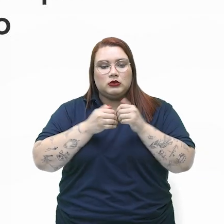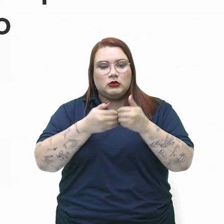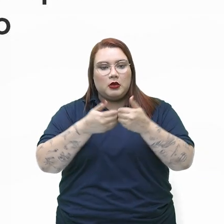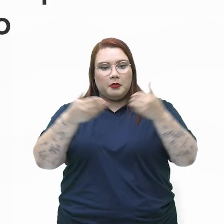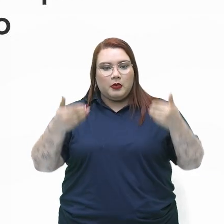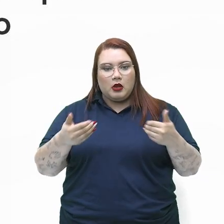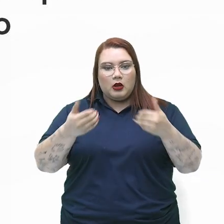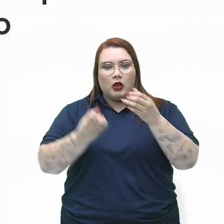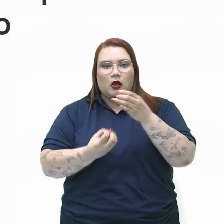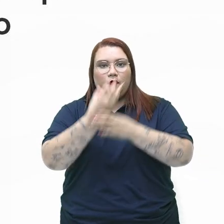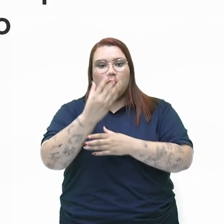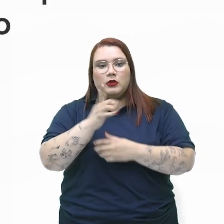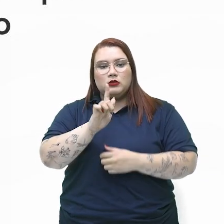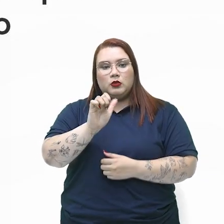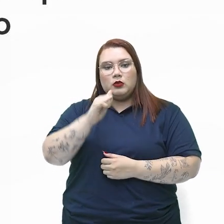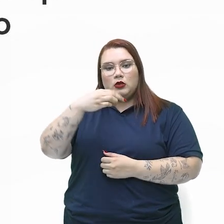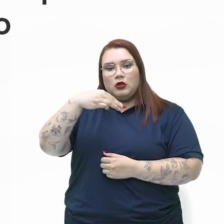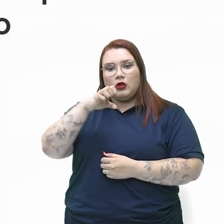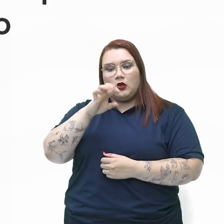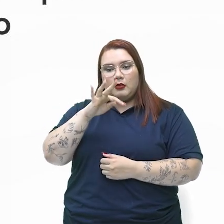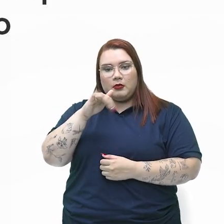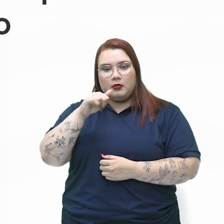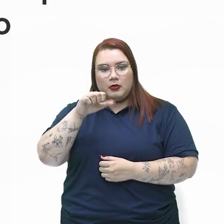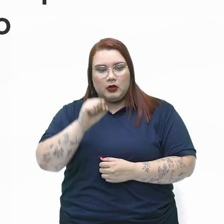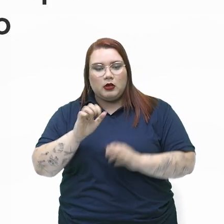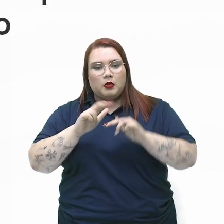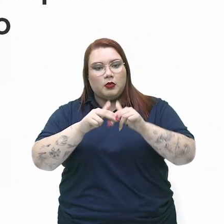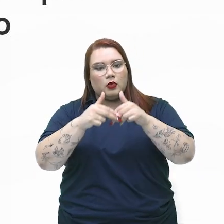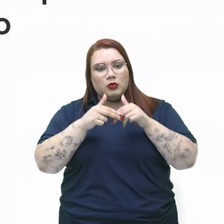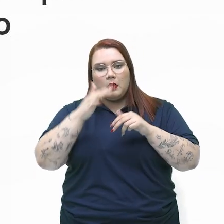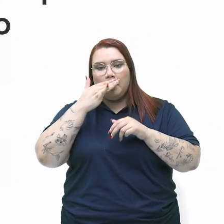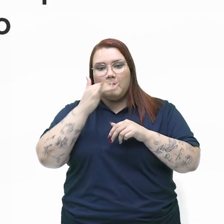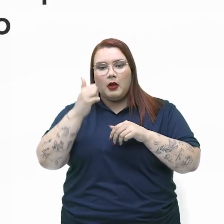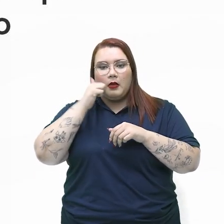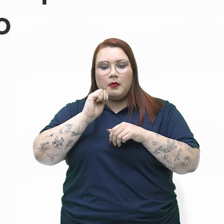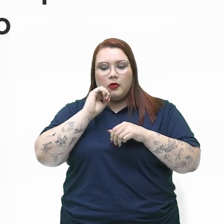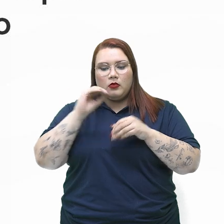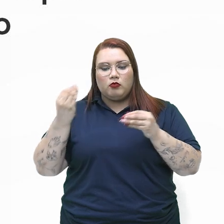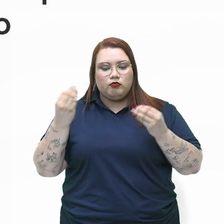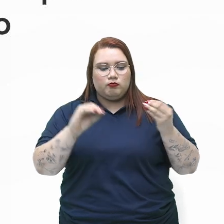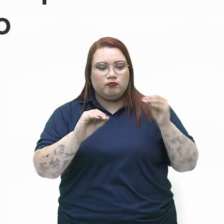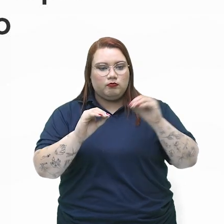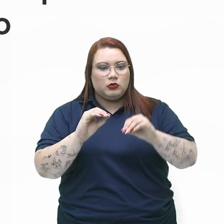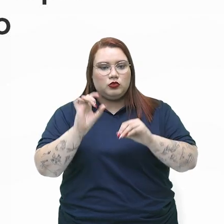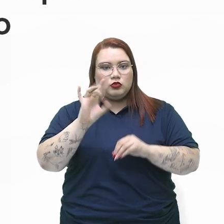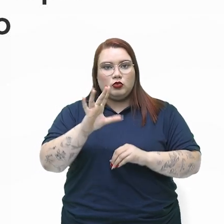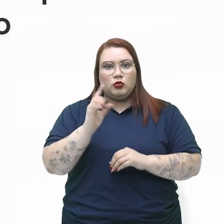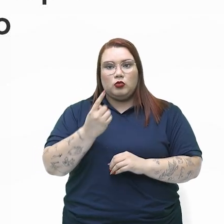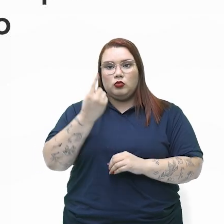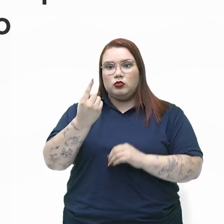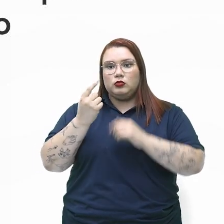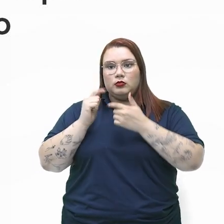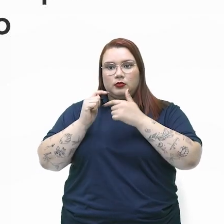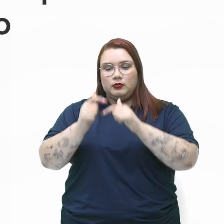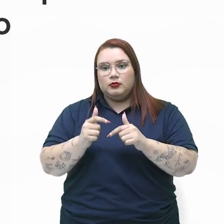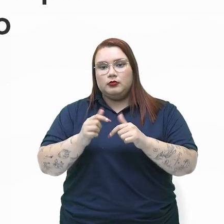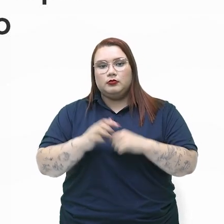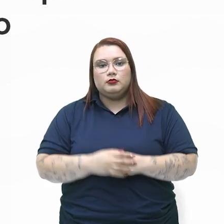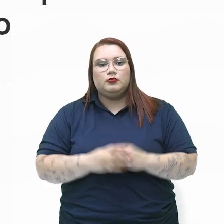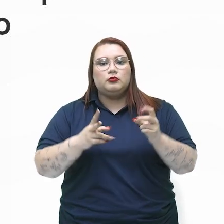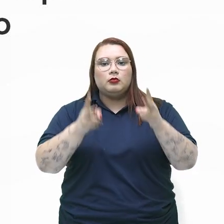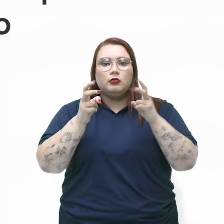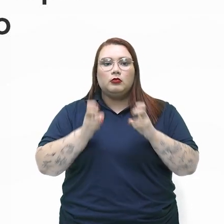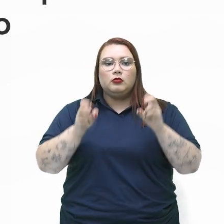segregam, separam-se durante a formação dos gametas, sendo que assim, pai e mãe transmitem apenas um gene para seus